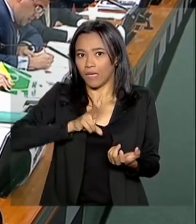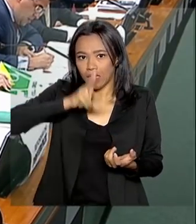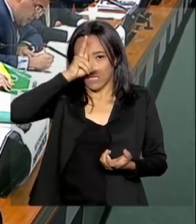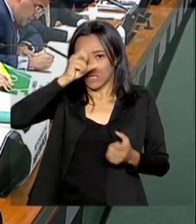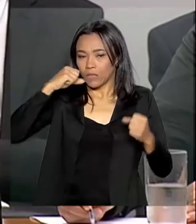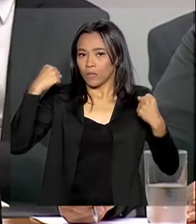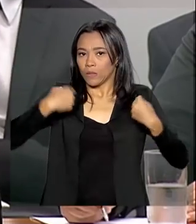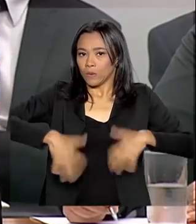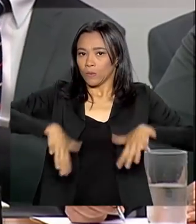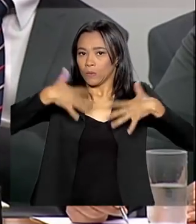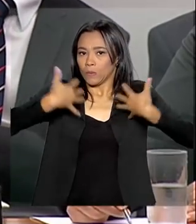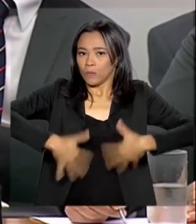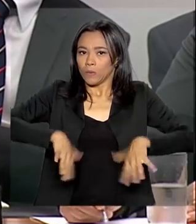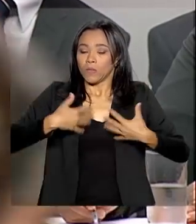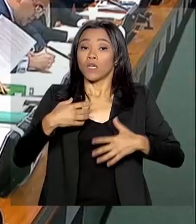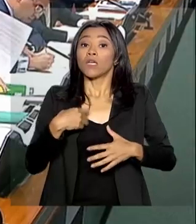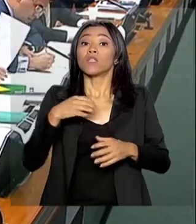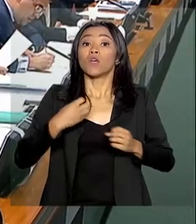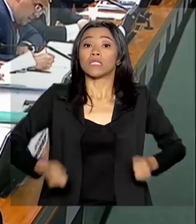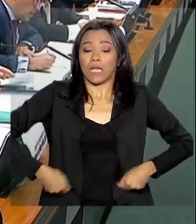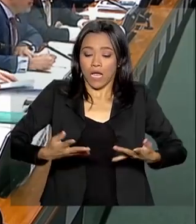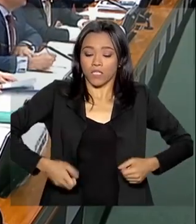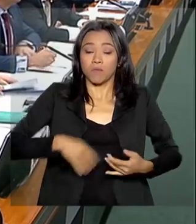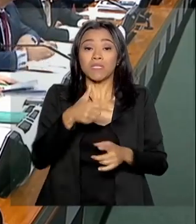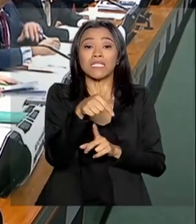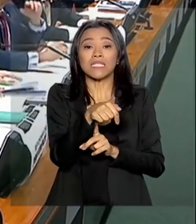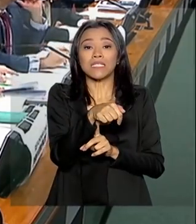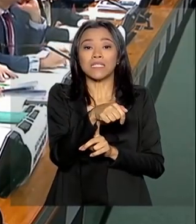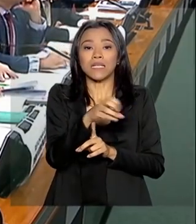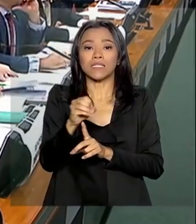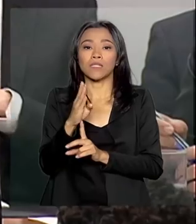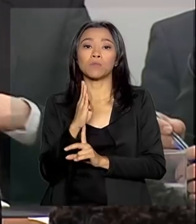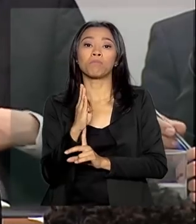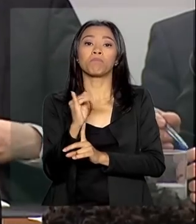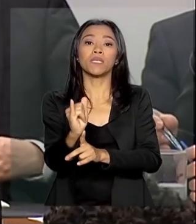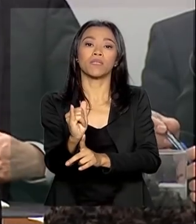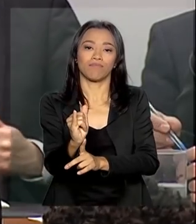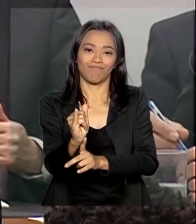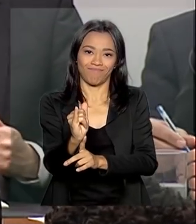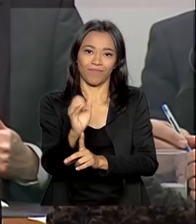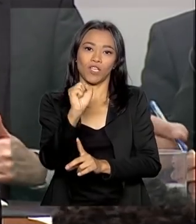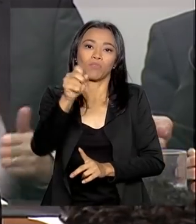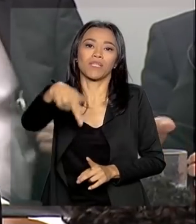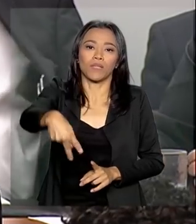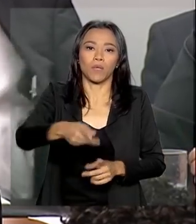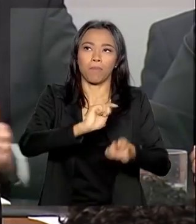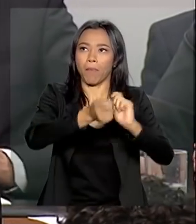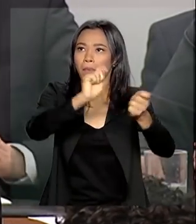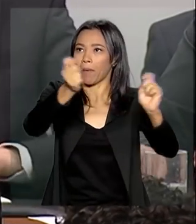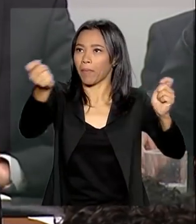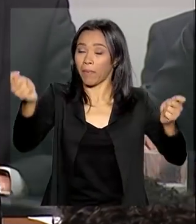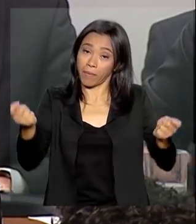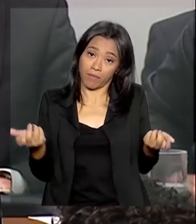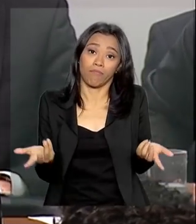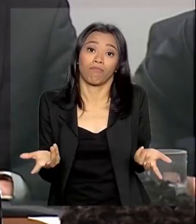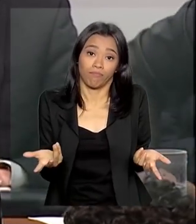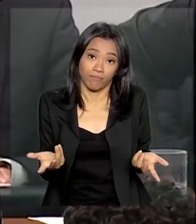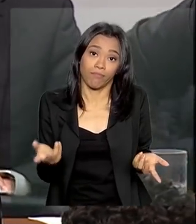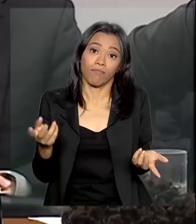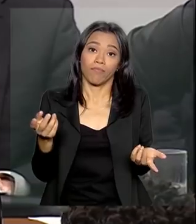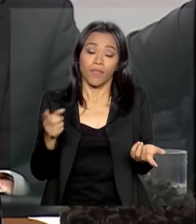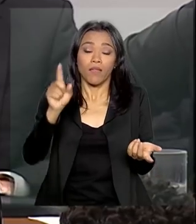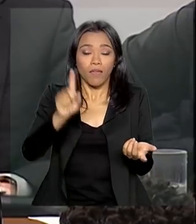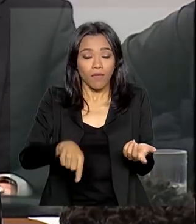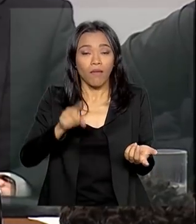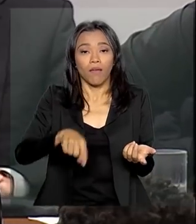ano passado nós gastamos 700 bilhões com a Previdência e que é o passado, né? Que são